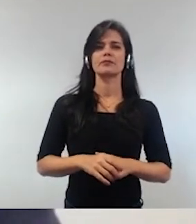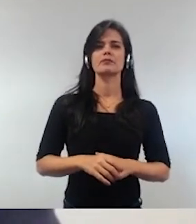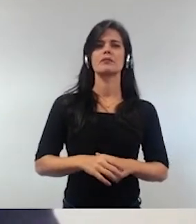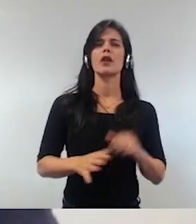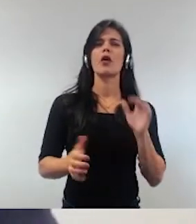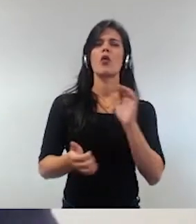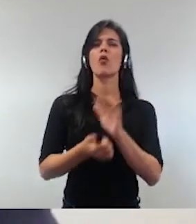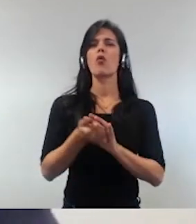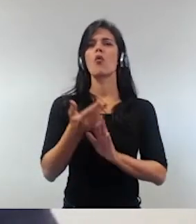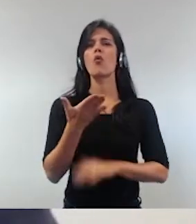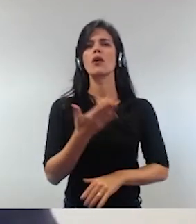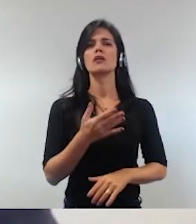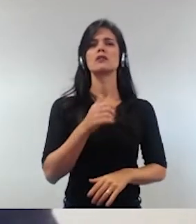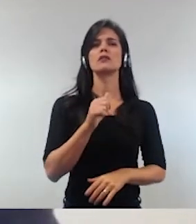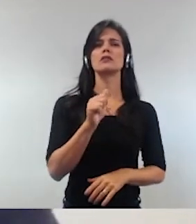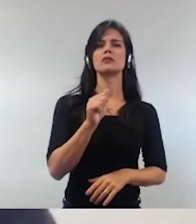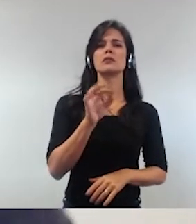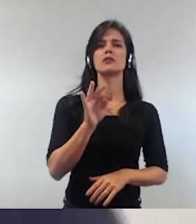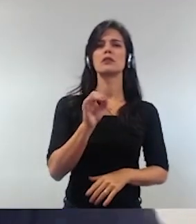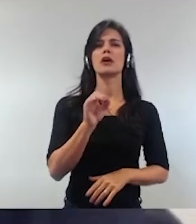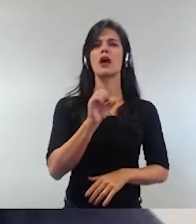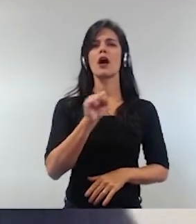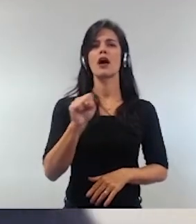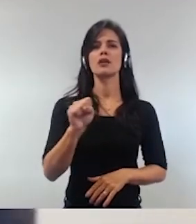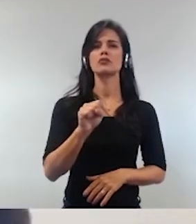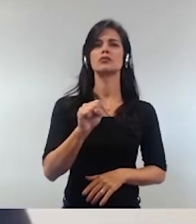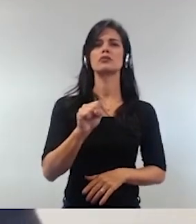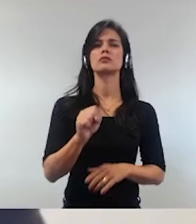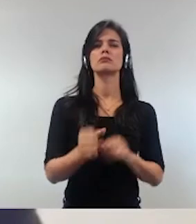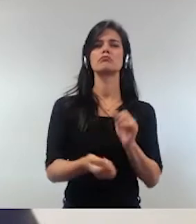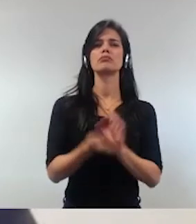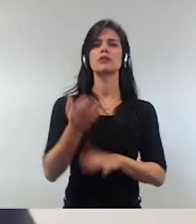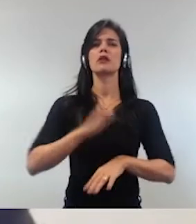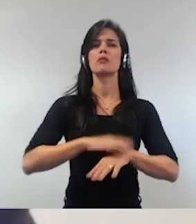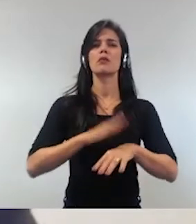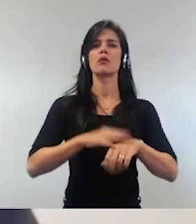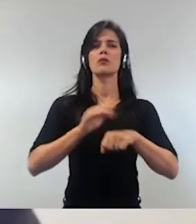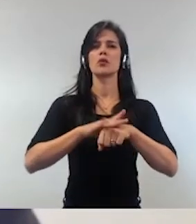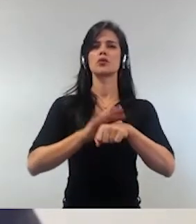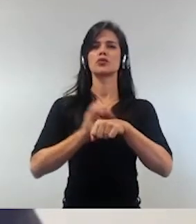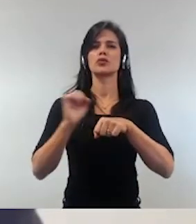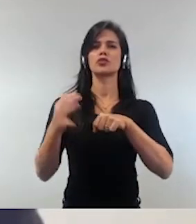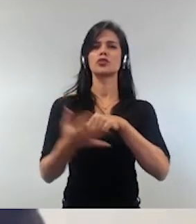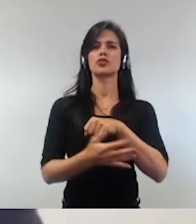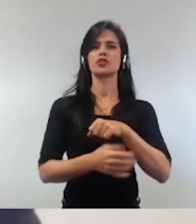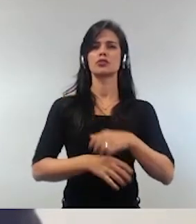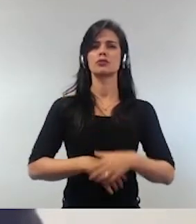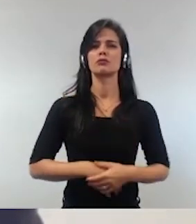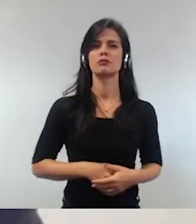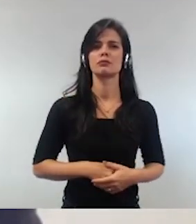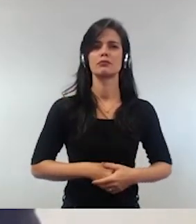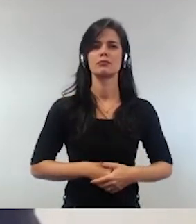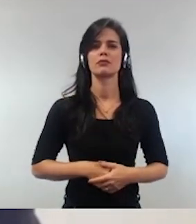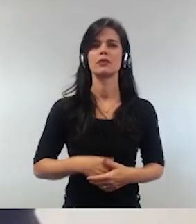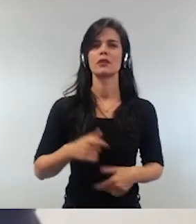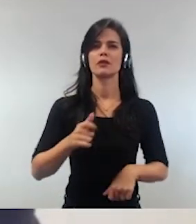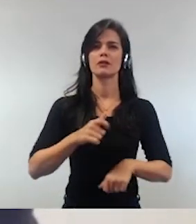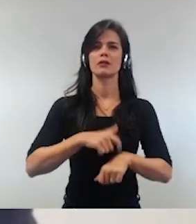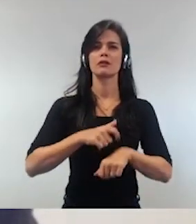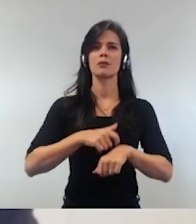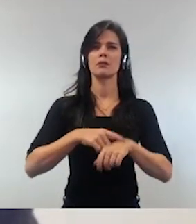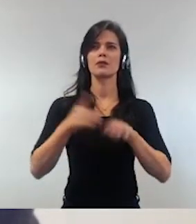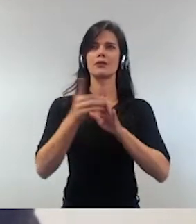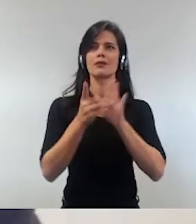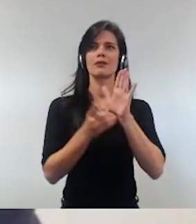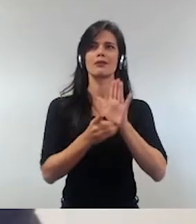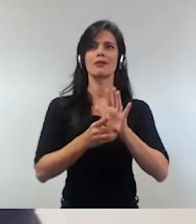quantos atos normativos foram produzidos nesse período pandêmico, né? Desde aí do decreto de